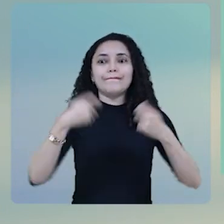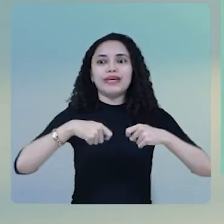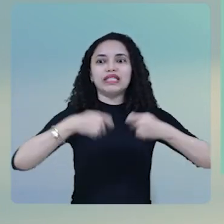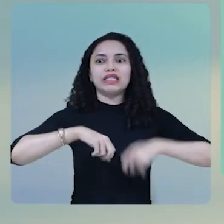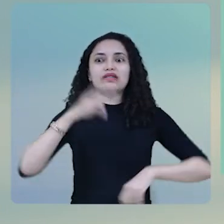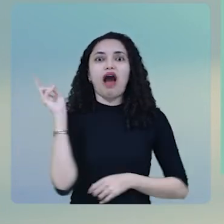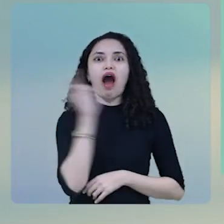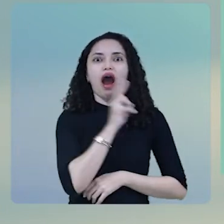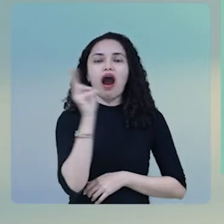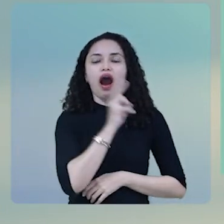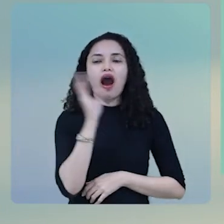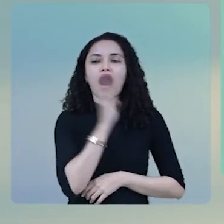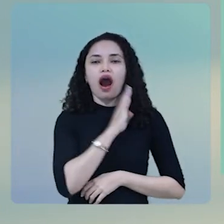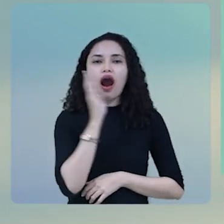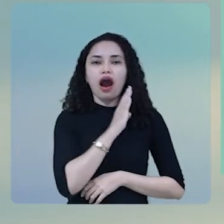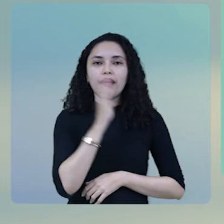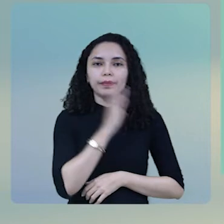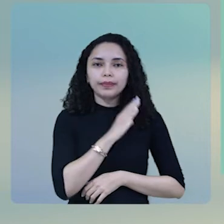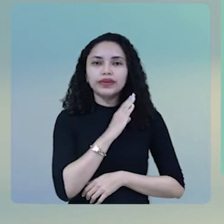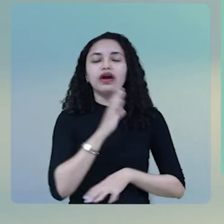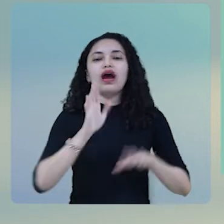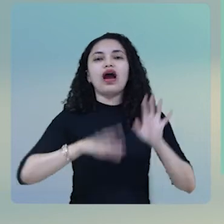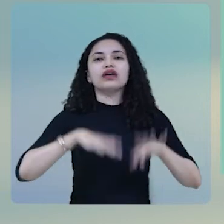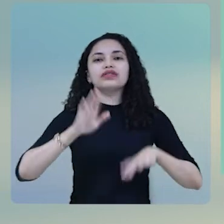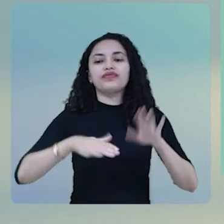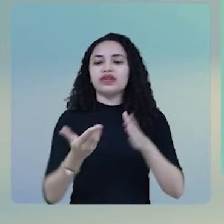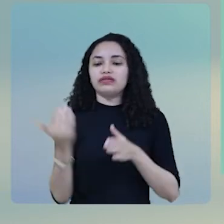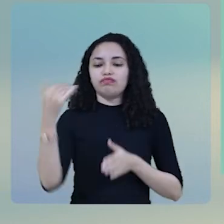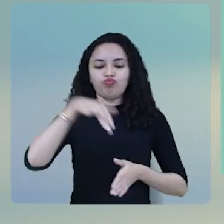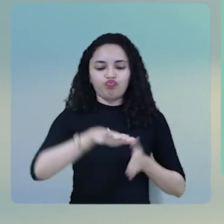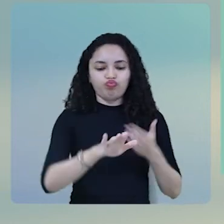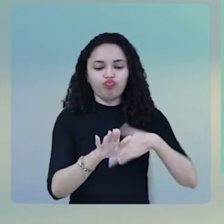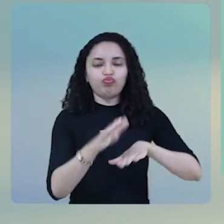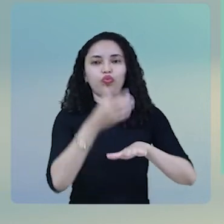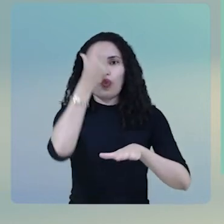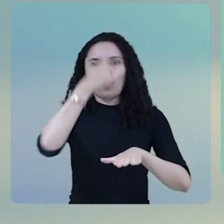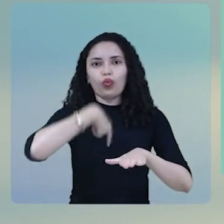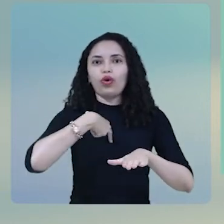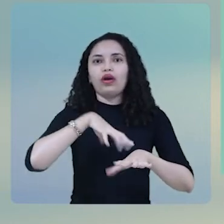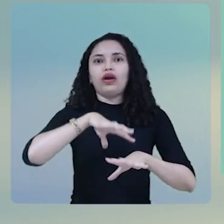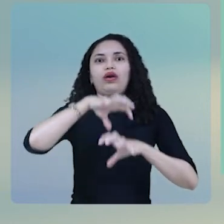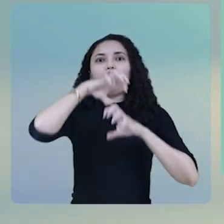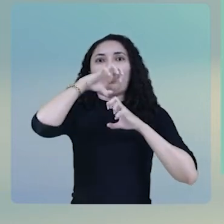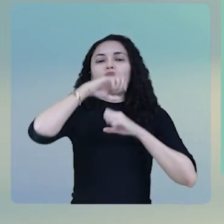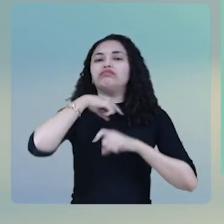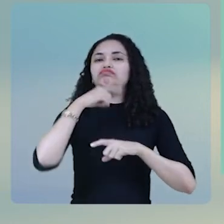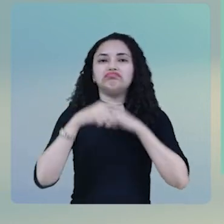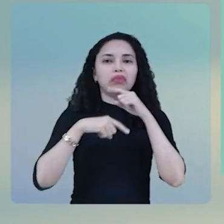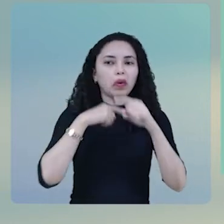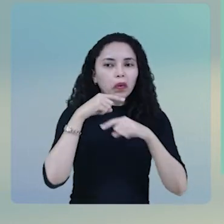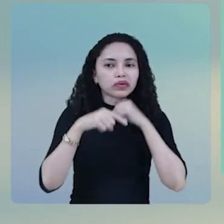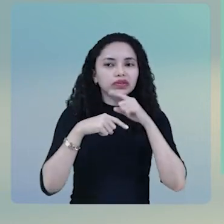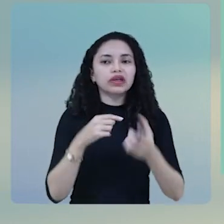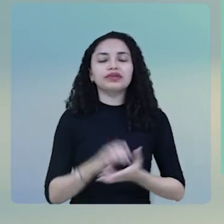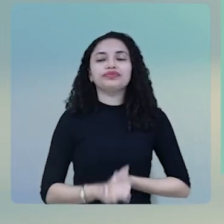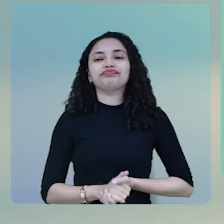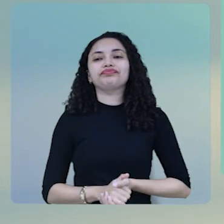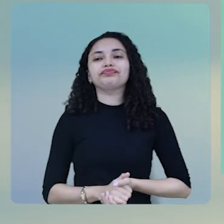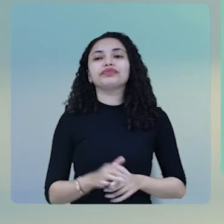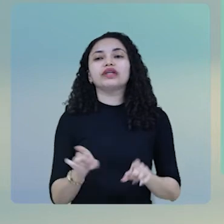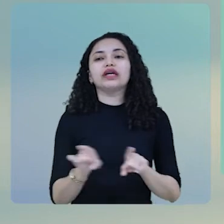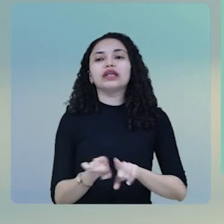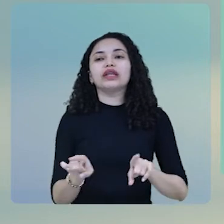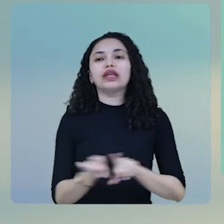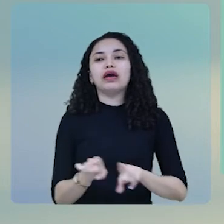intensidade máxima. Muitas vezes os nadadores nem respiram nas provas de 50 metros, ok? Vamos falar também